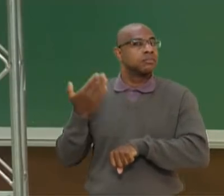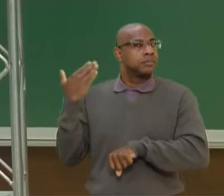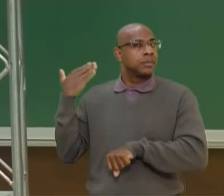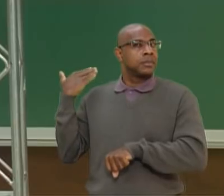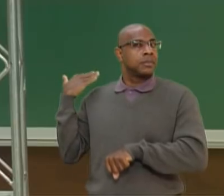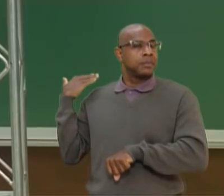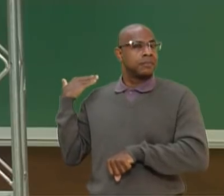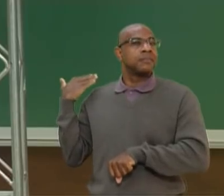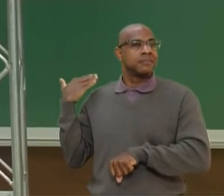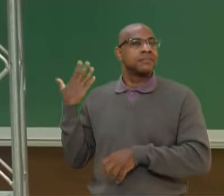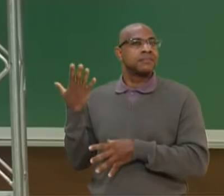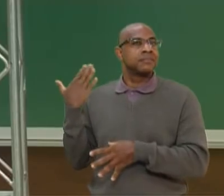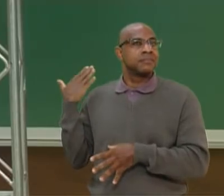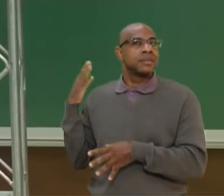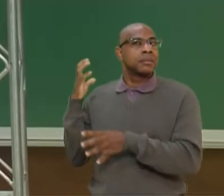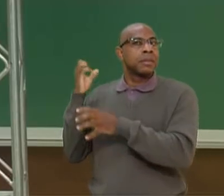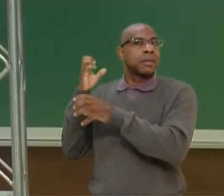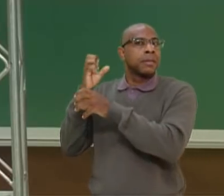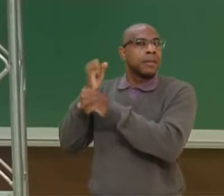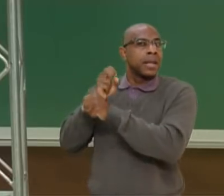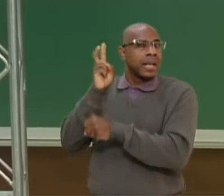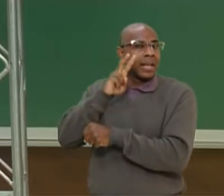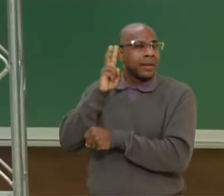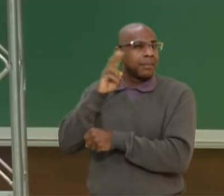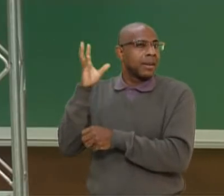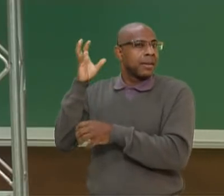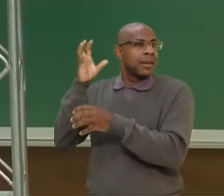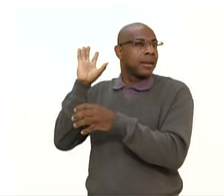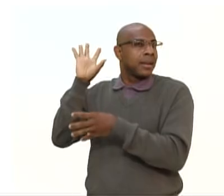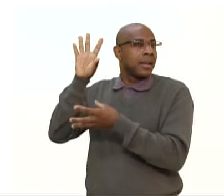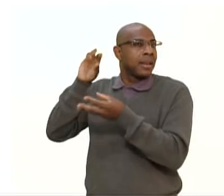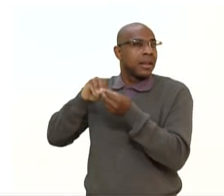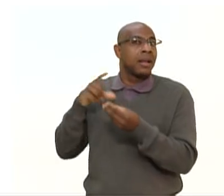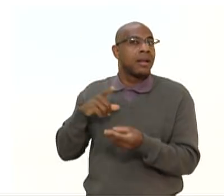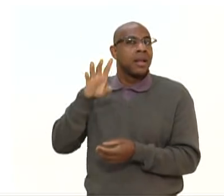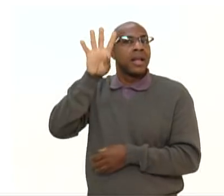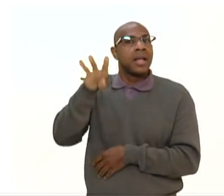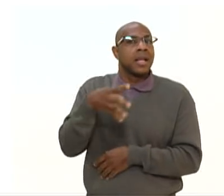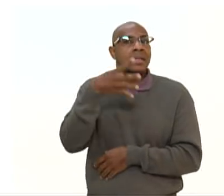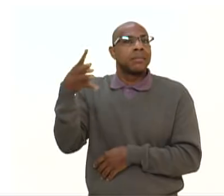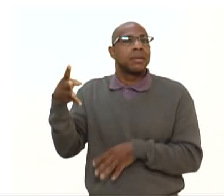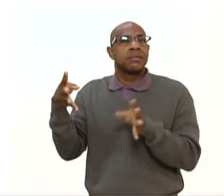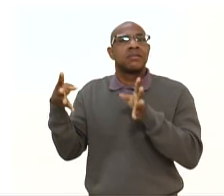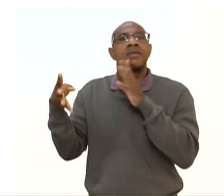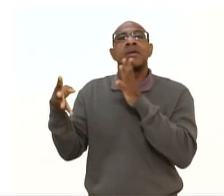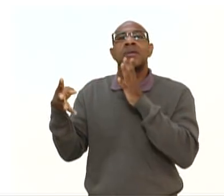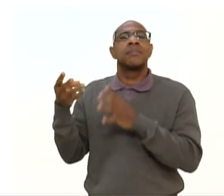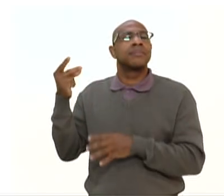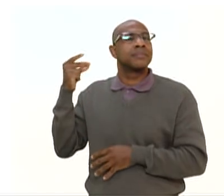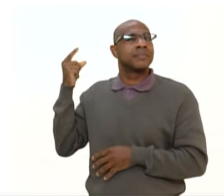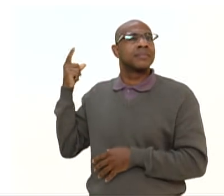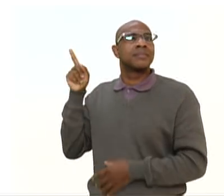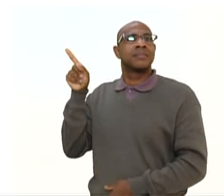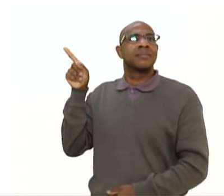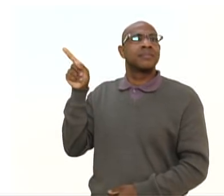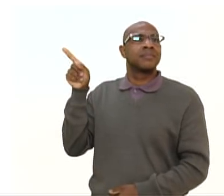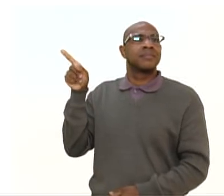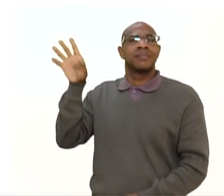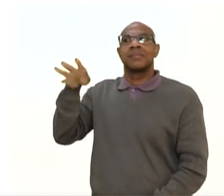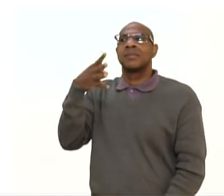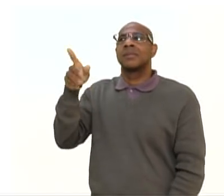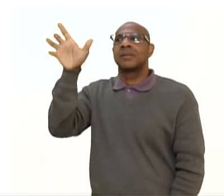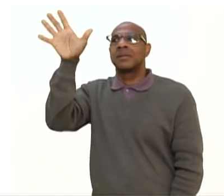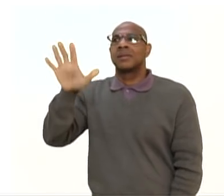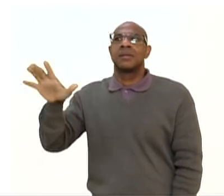anos, principalmente o ano passado, da nossa tabelinha que a gente já conhece há muito tempo, do seno e cosseno.